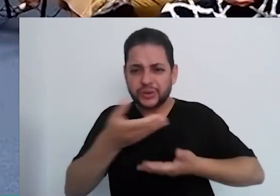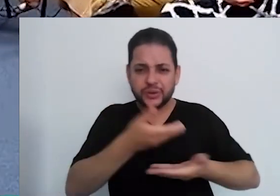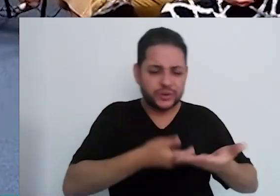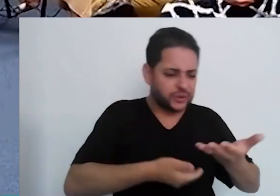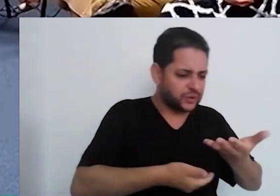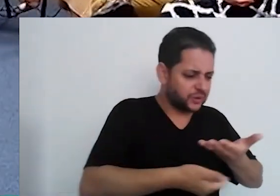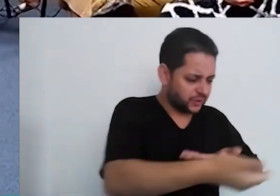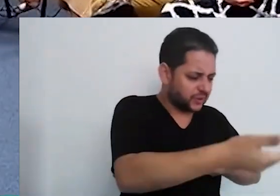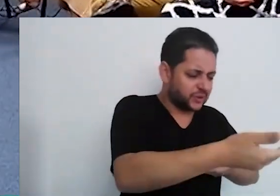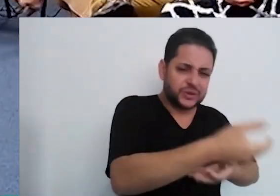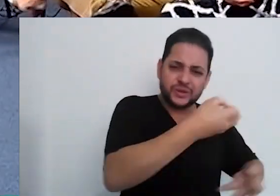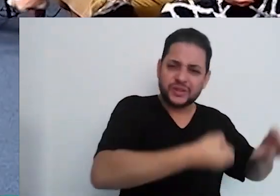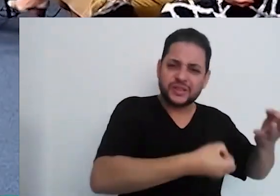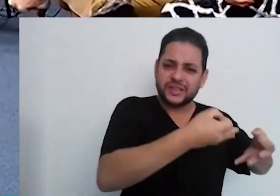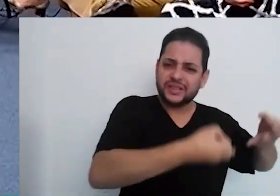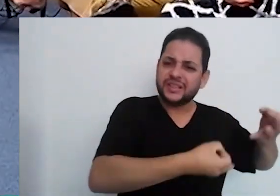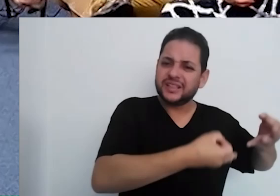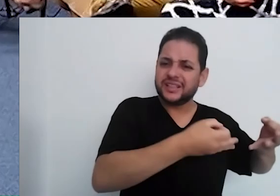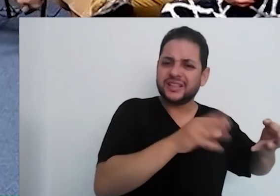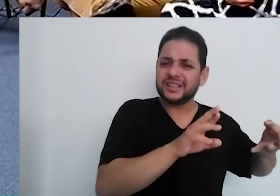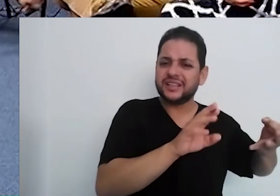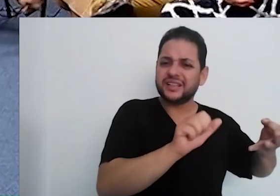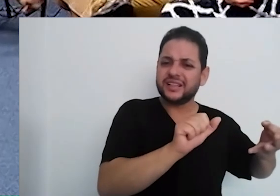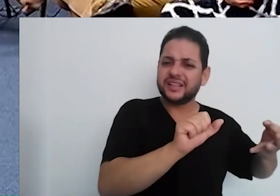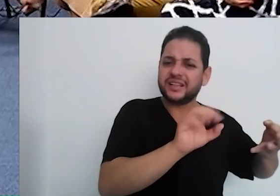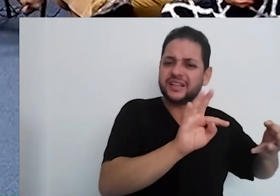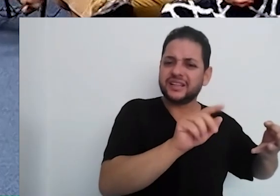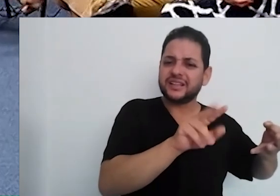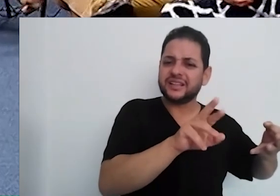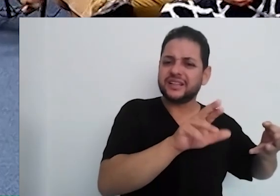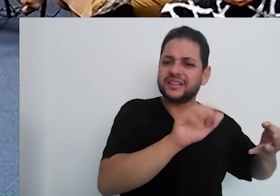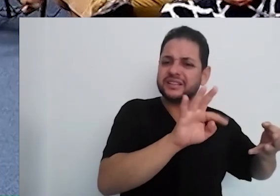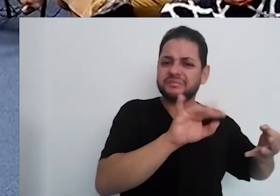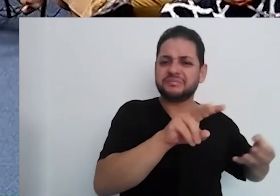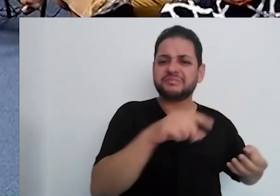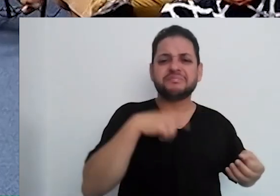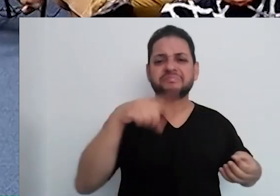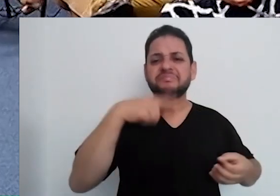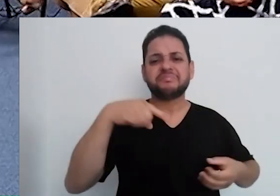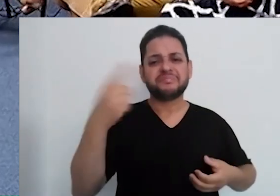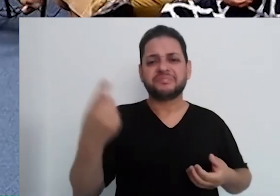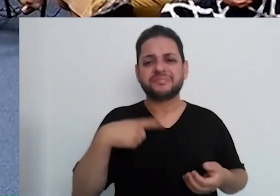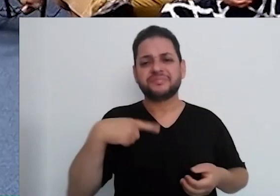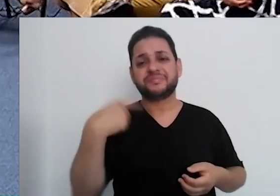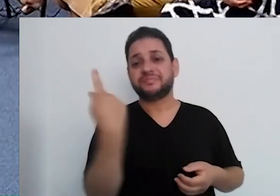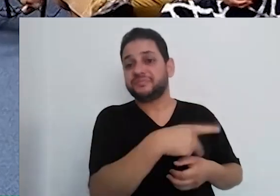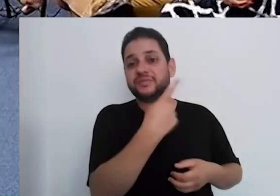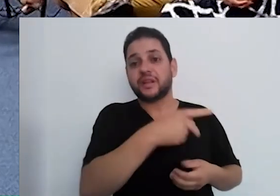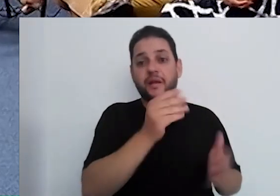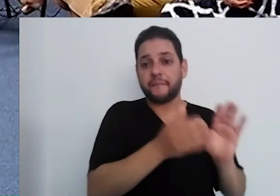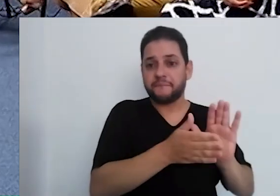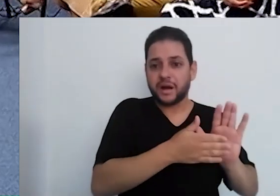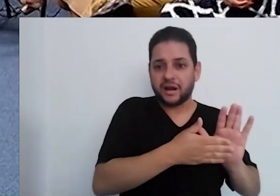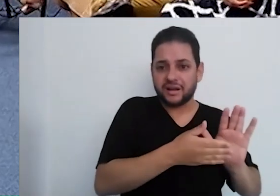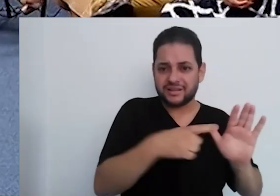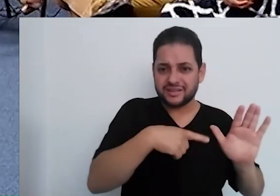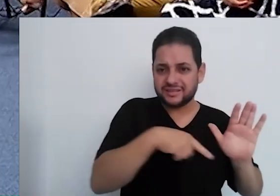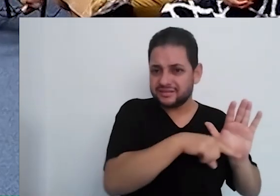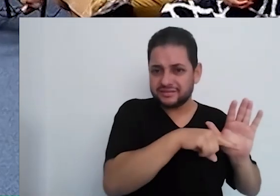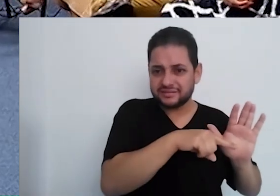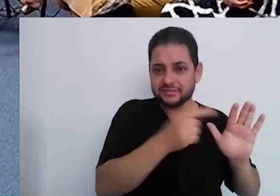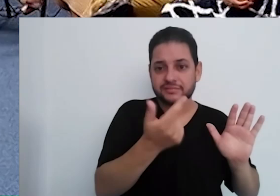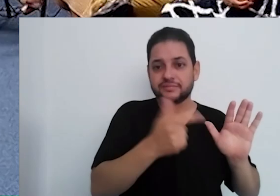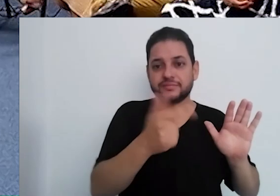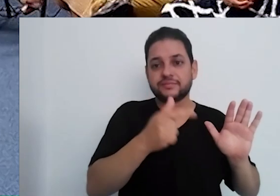não dá não dá mesmo não dá mesmo mas e e acho que nem a justiça restaurativa se propõe a isso né Mesmo quando ela chega no